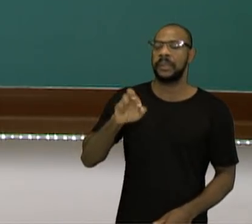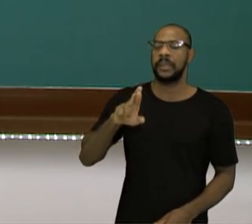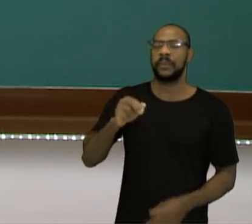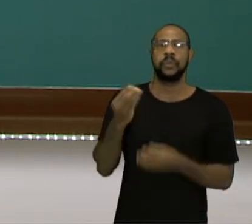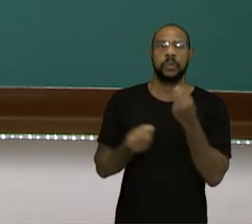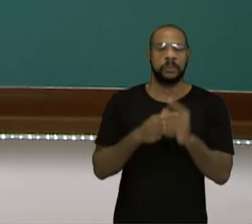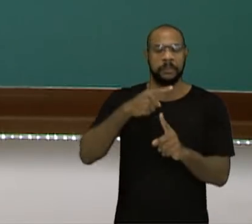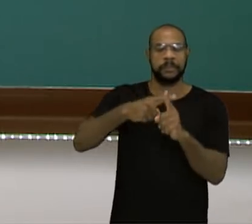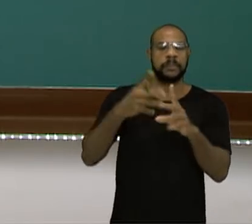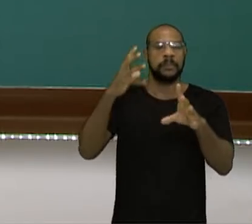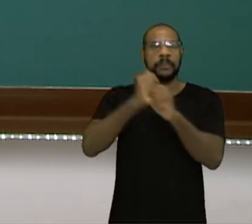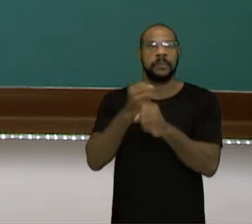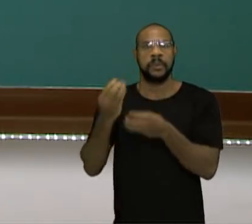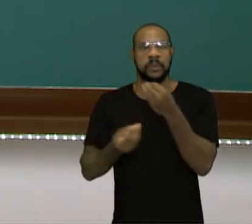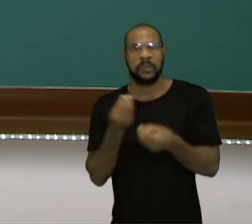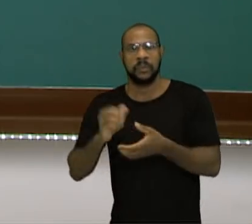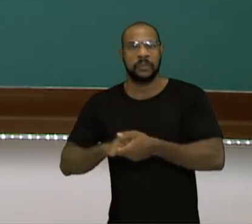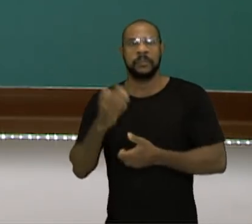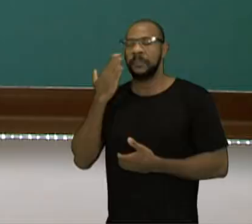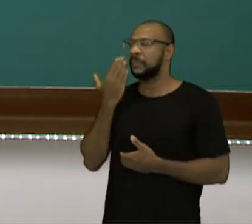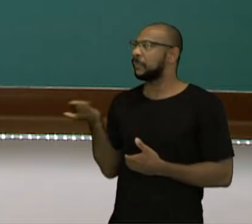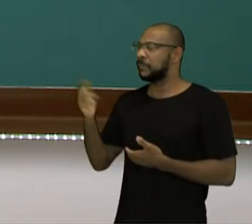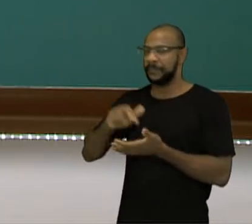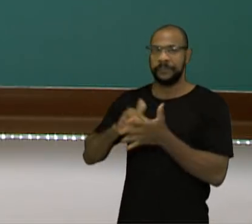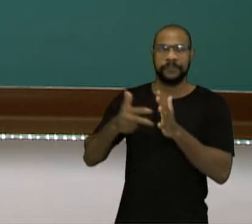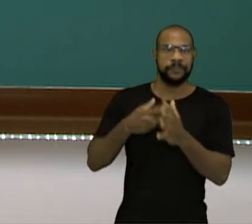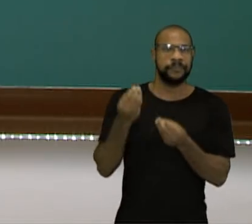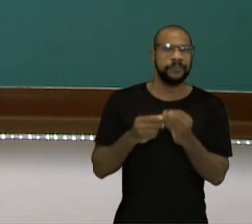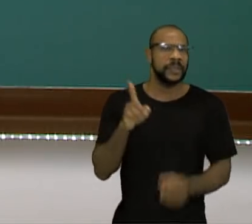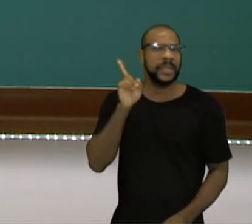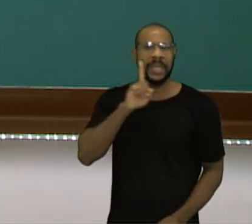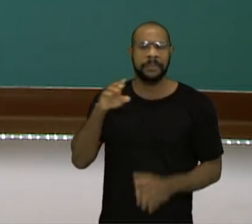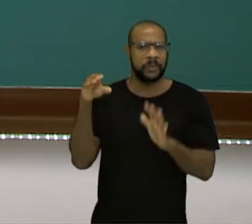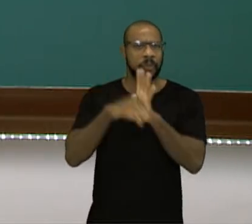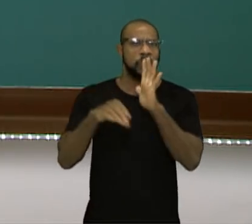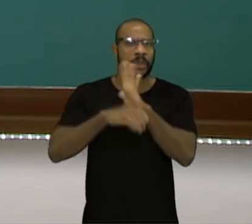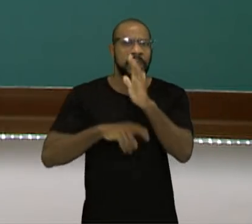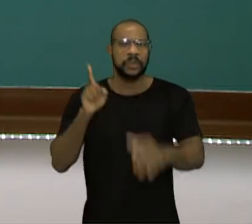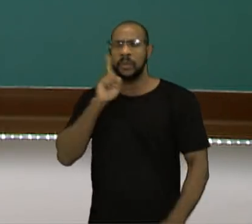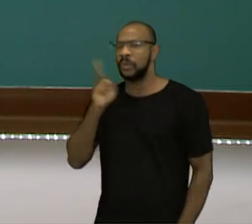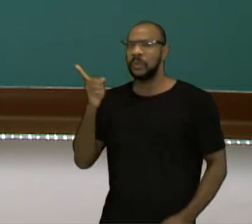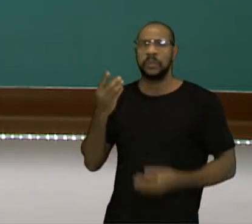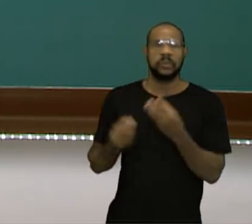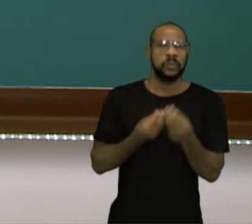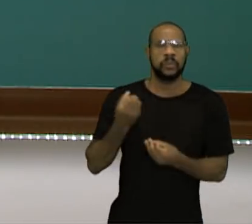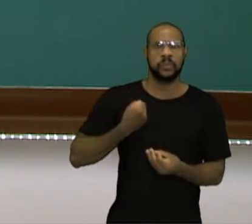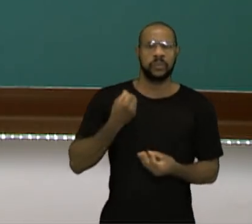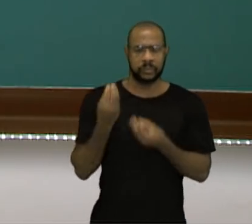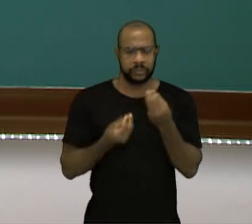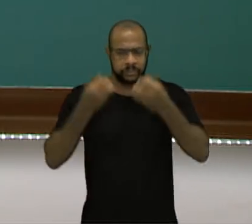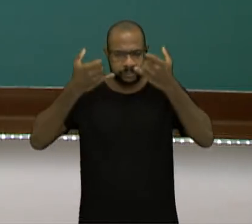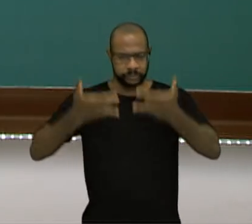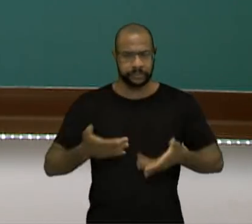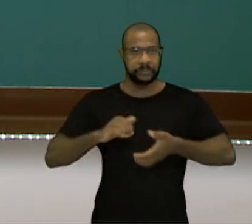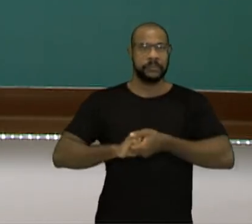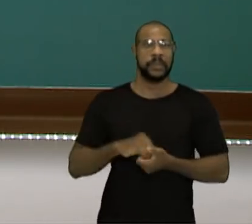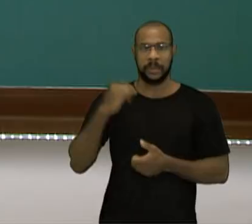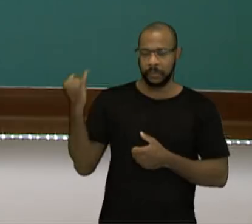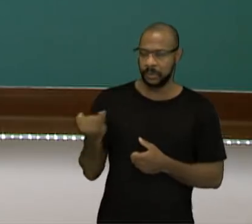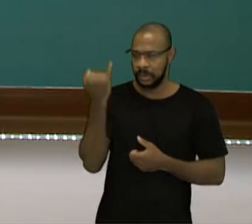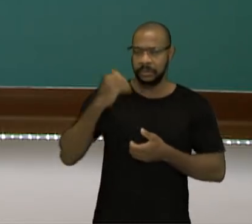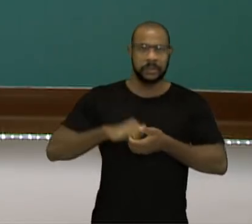notação simplificada de adição de números inteiros? Lembra desse conceito, notação simplificada? Vamos relembrar porque ela é